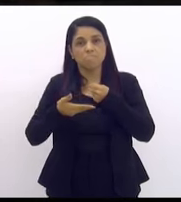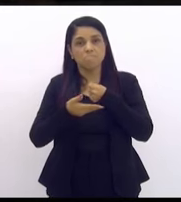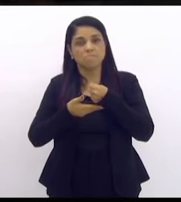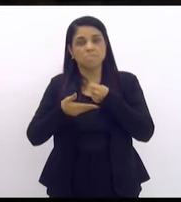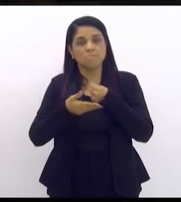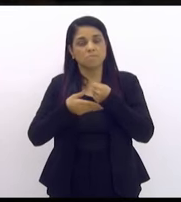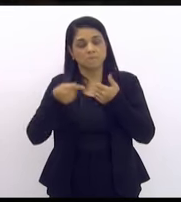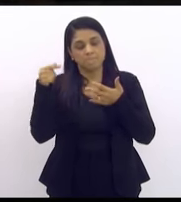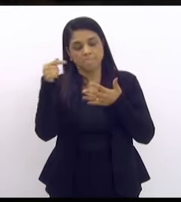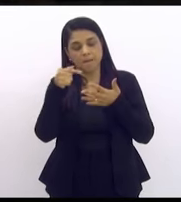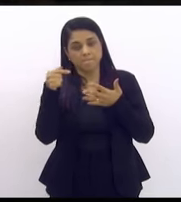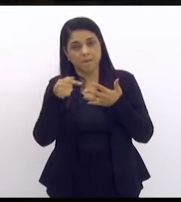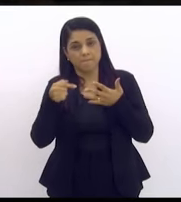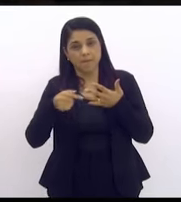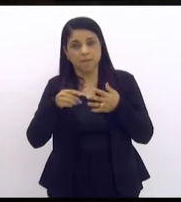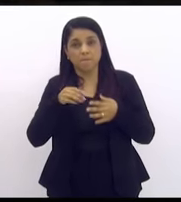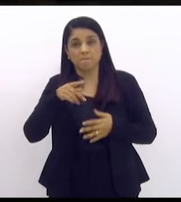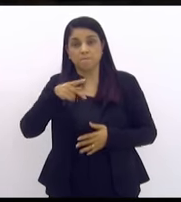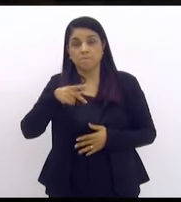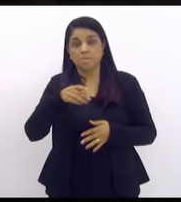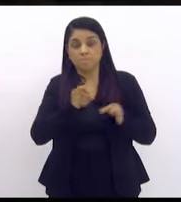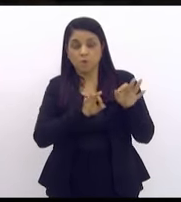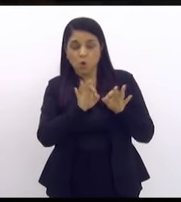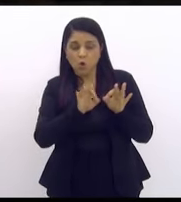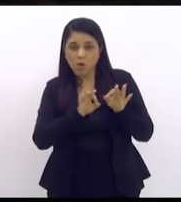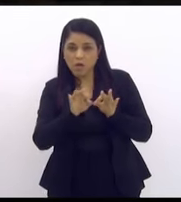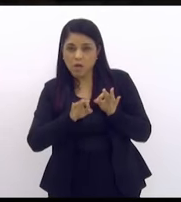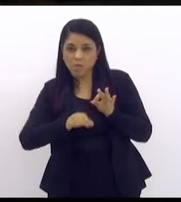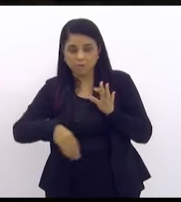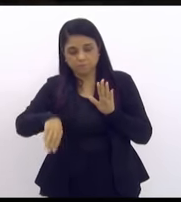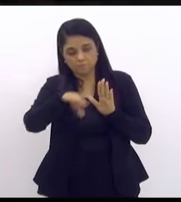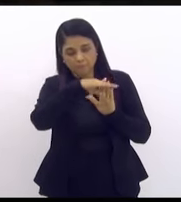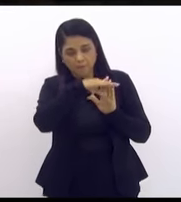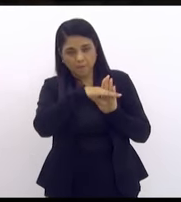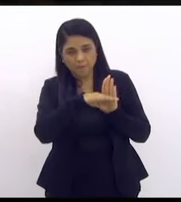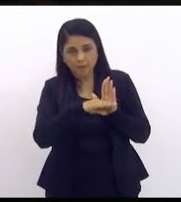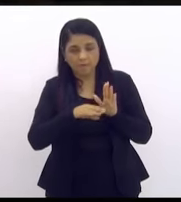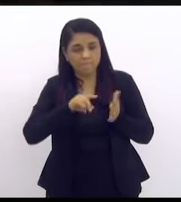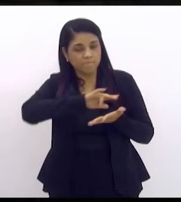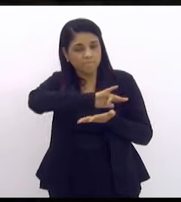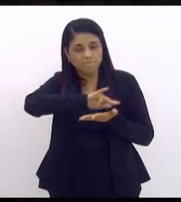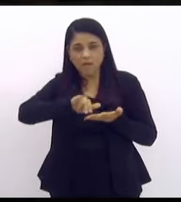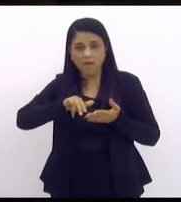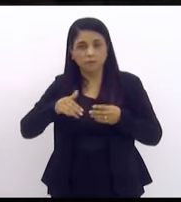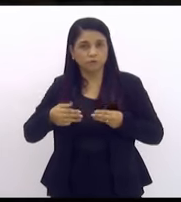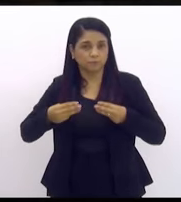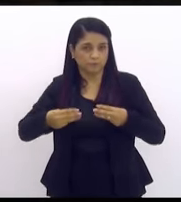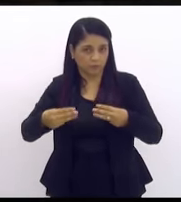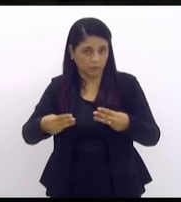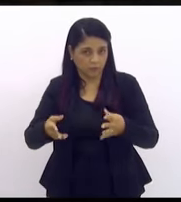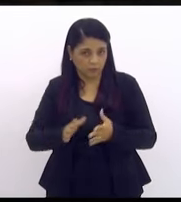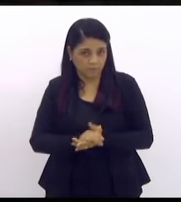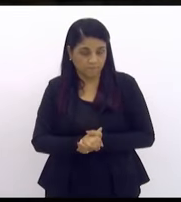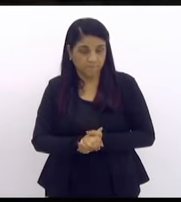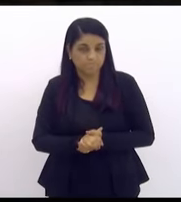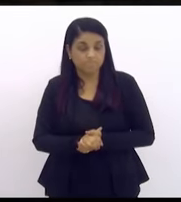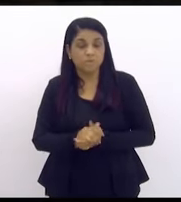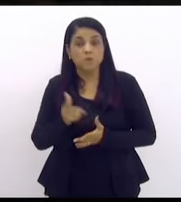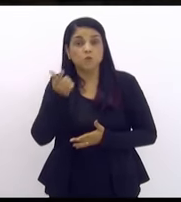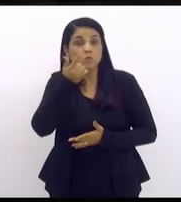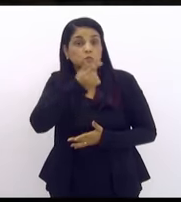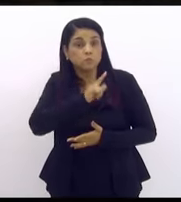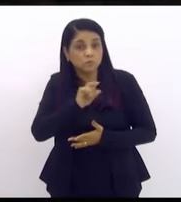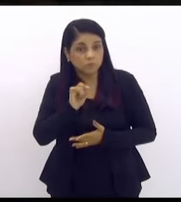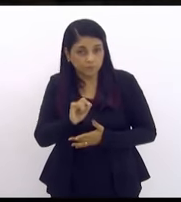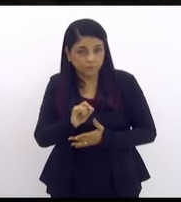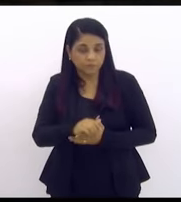de programas oriundos dos mais diversos ministérios. E era o que ele podia fazer.